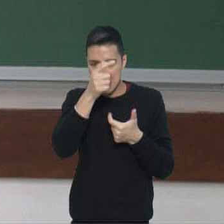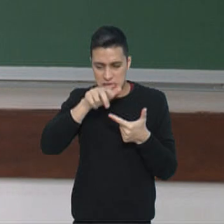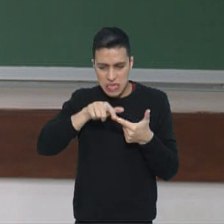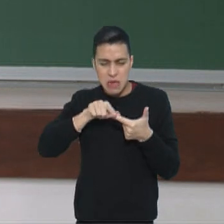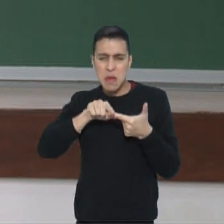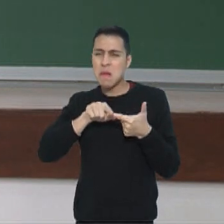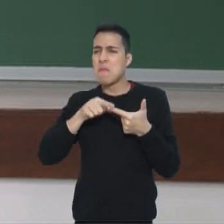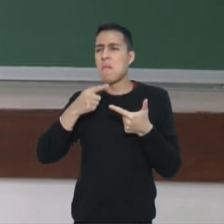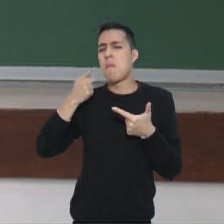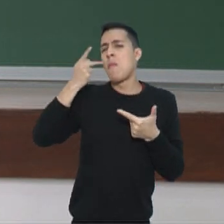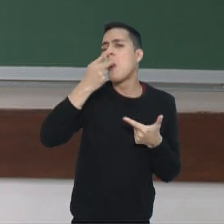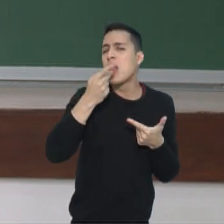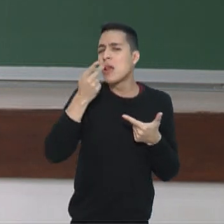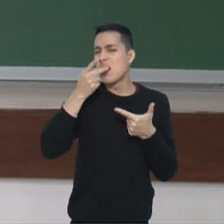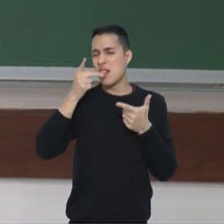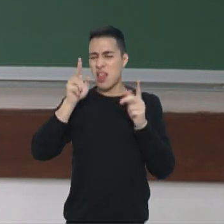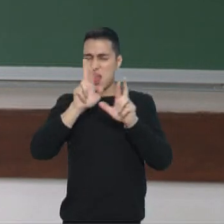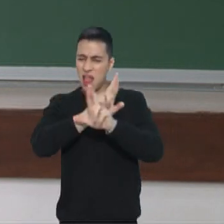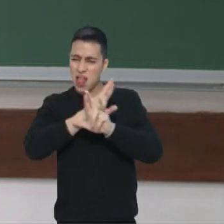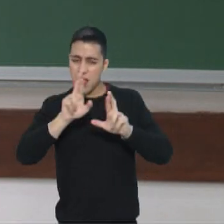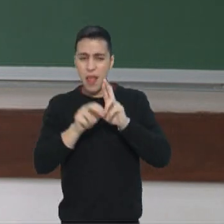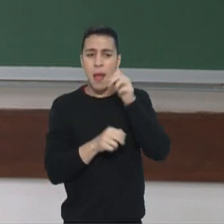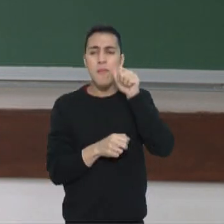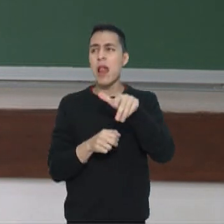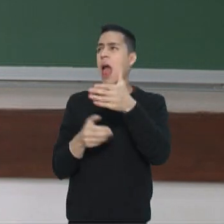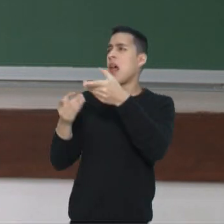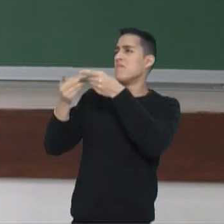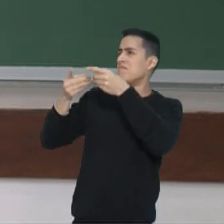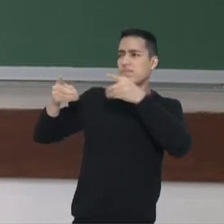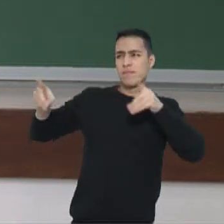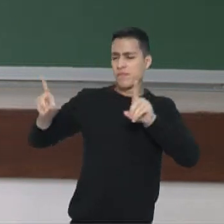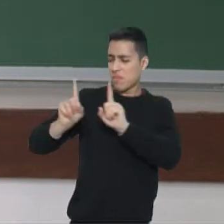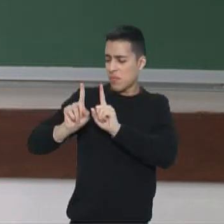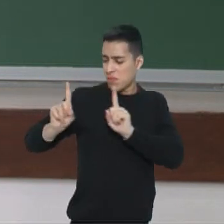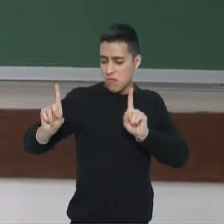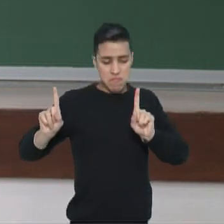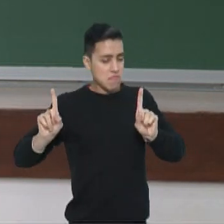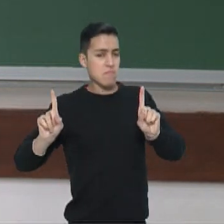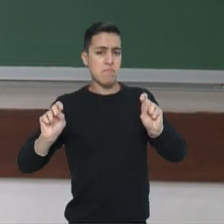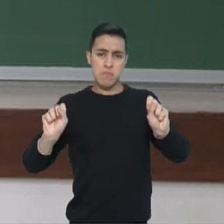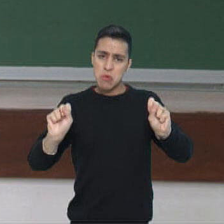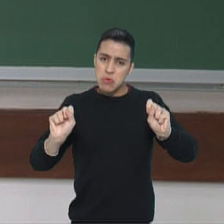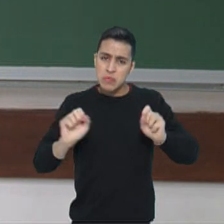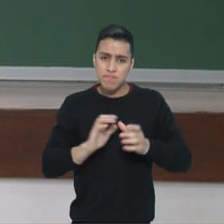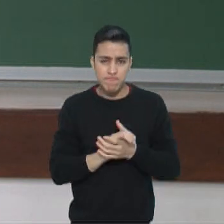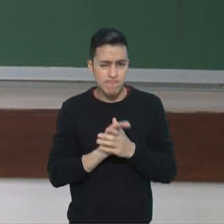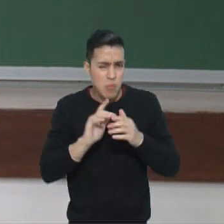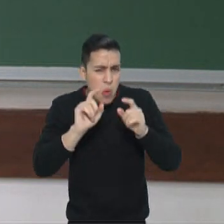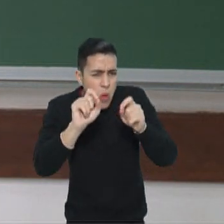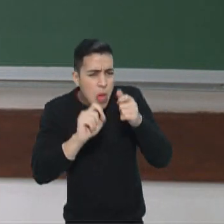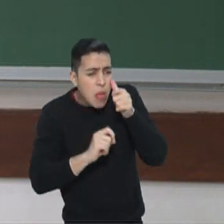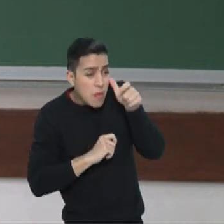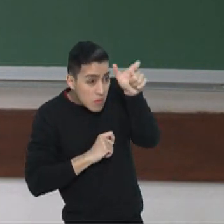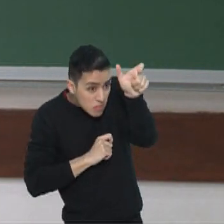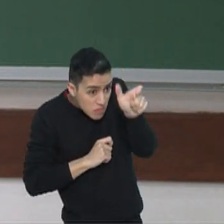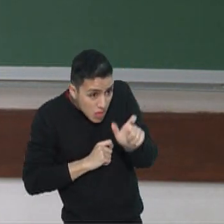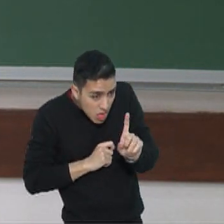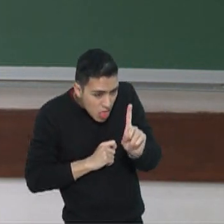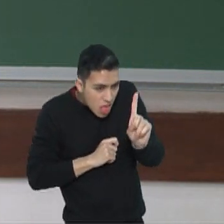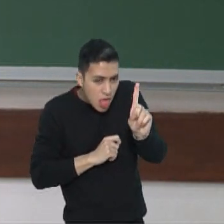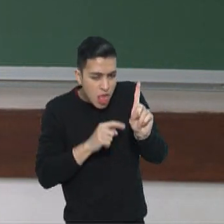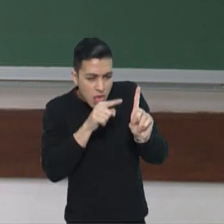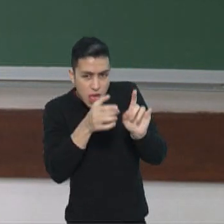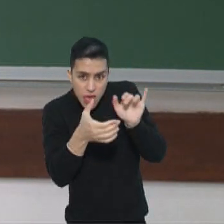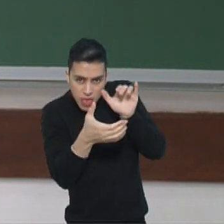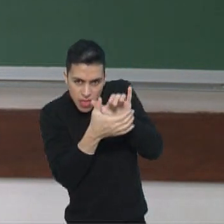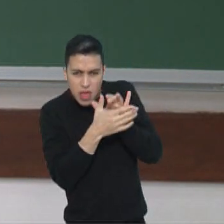uma questão política, a mulher poderia se divorciar do seu marido, correto? No caso, quando as mulheres se casavam, isso